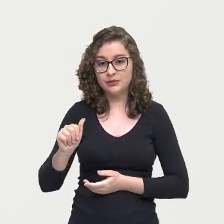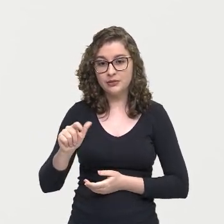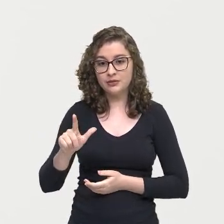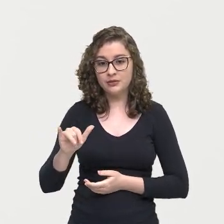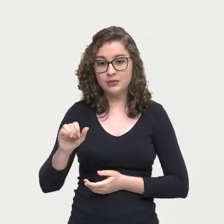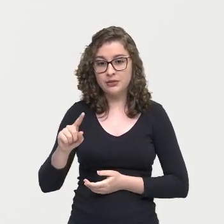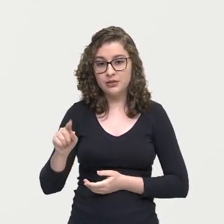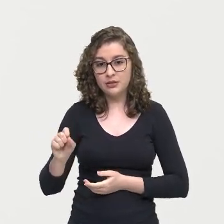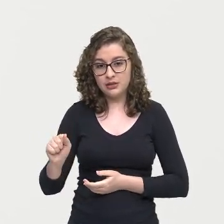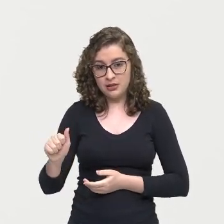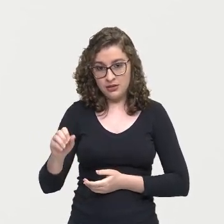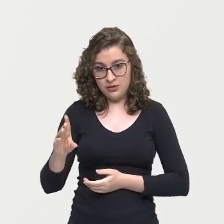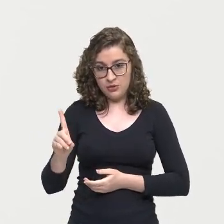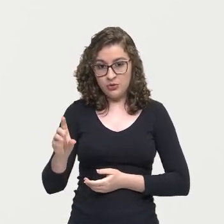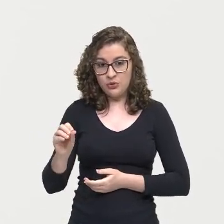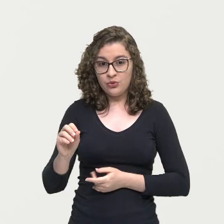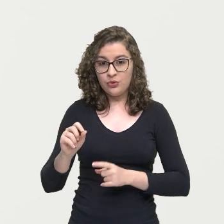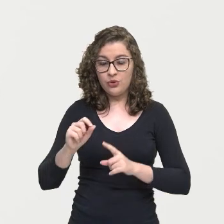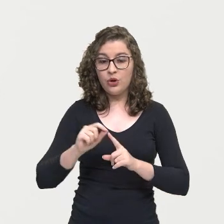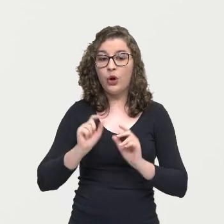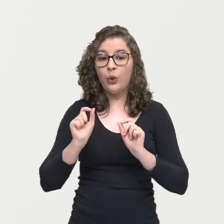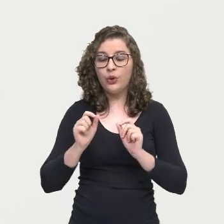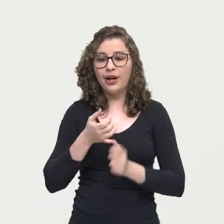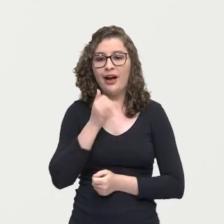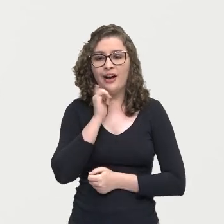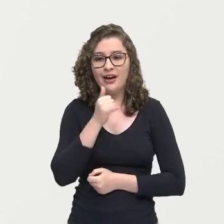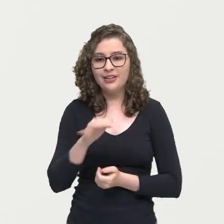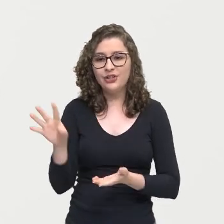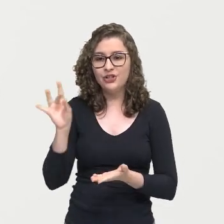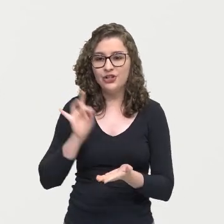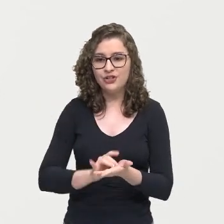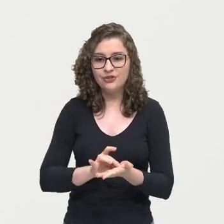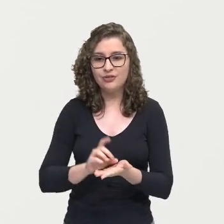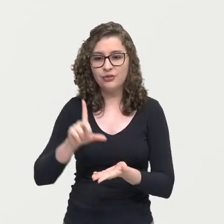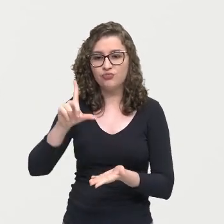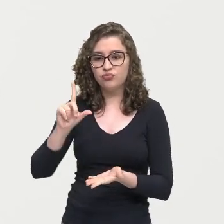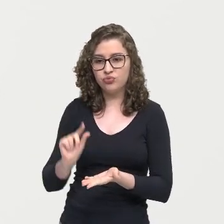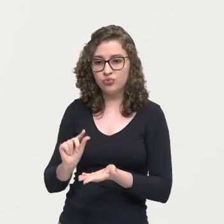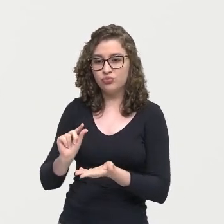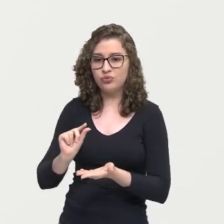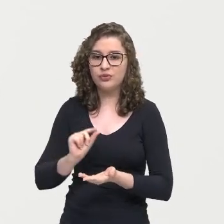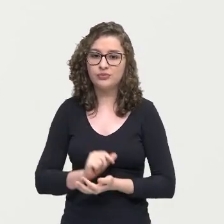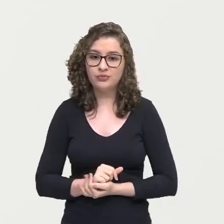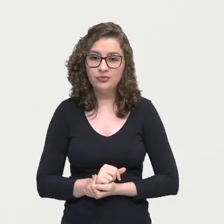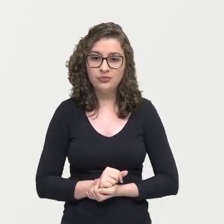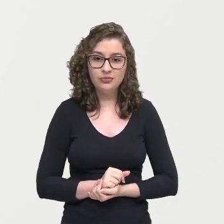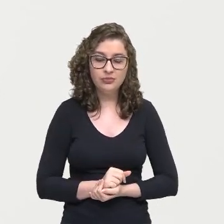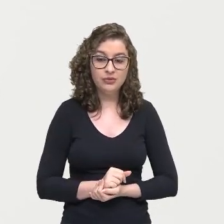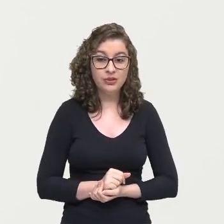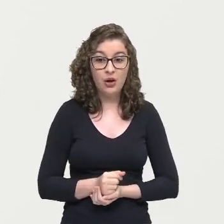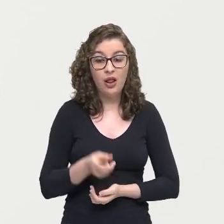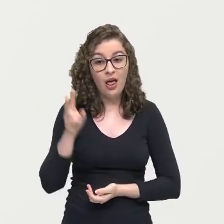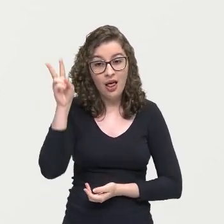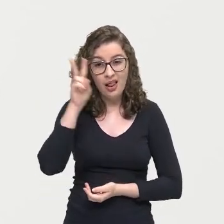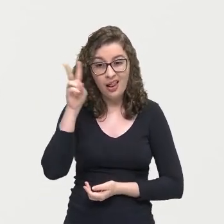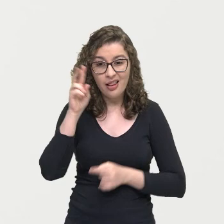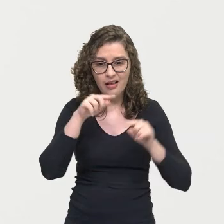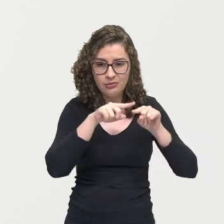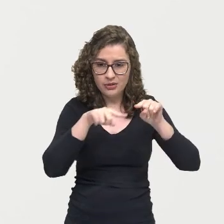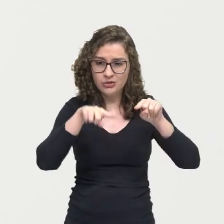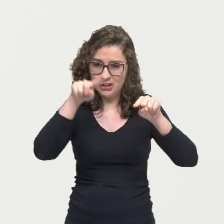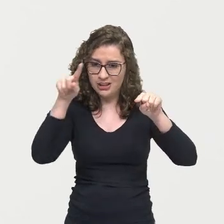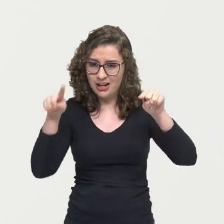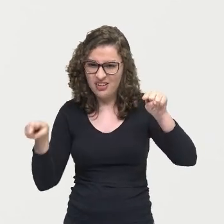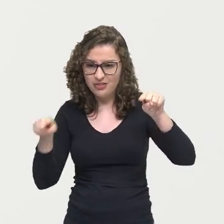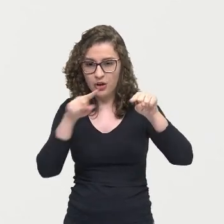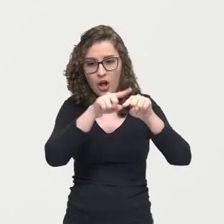a energia de ativação, ele cria um novo percurso, né, de energia